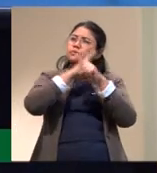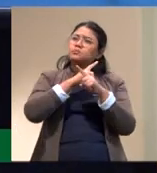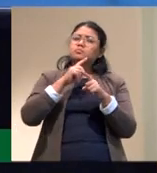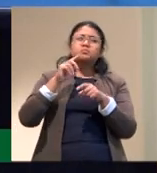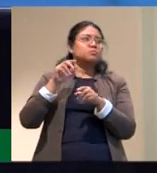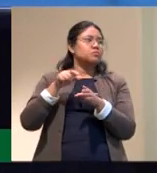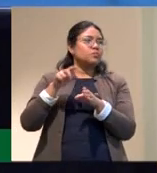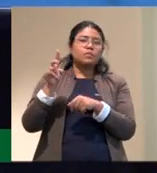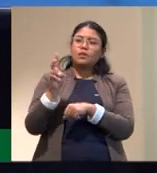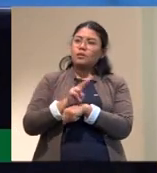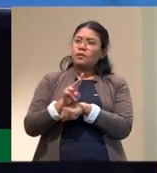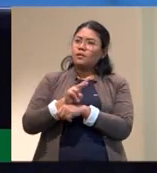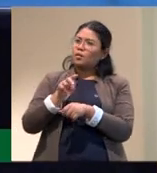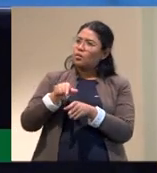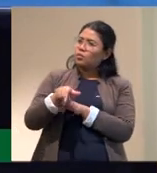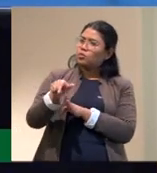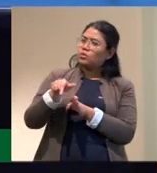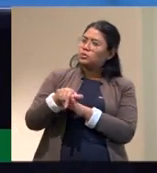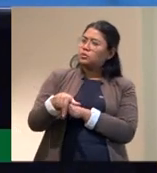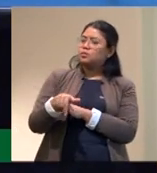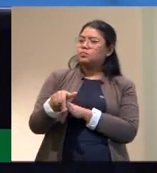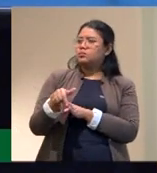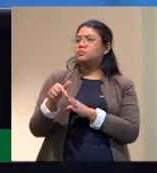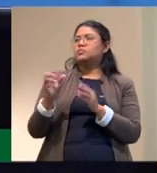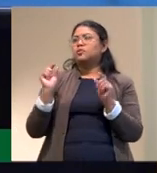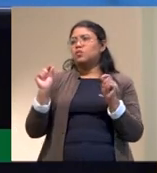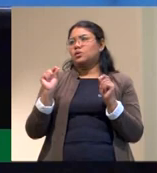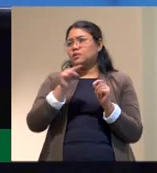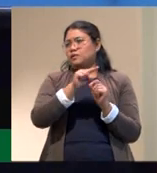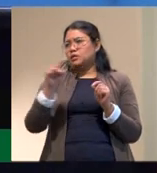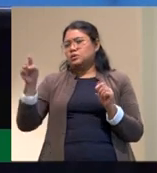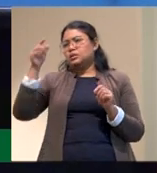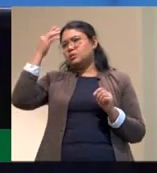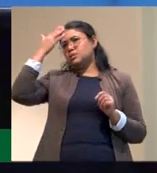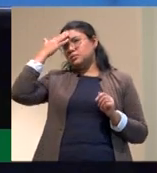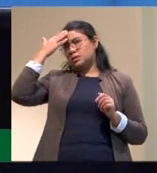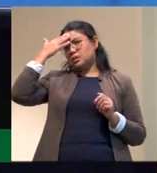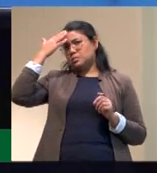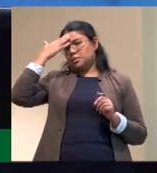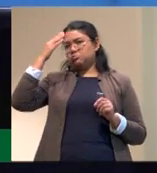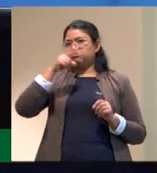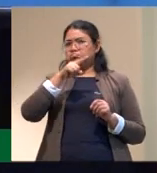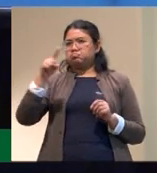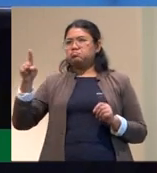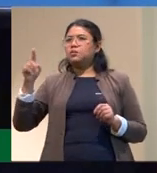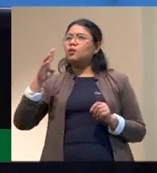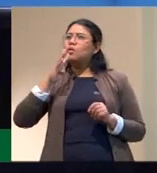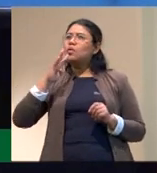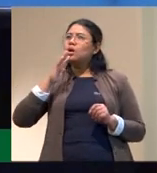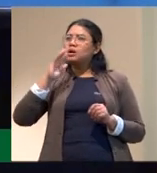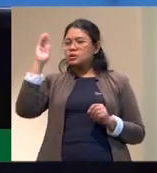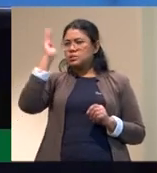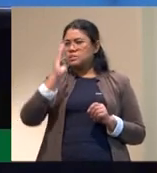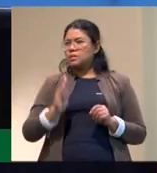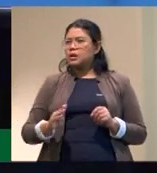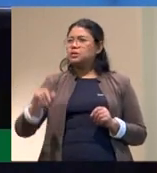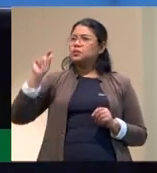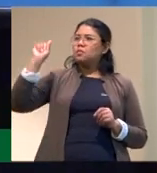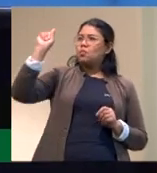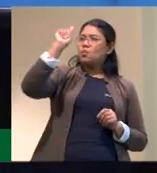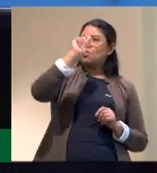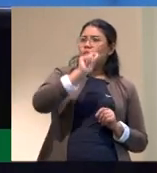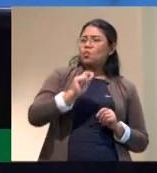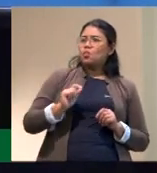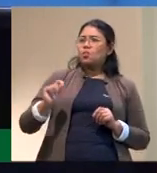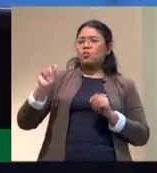orientação educativa. Porque, como vocês devem conhecer, todo o Brasil, o sistema era separado,